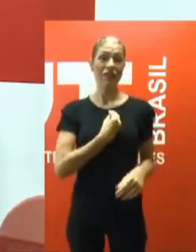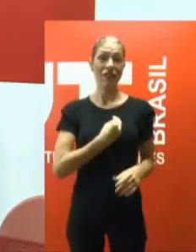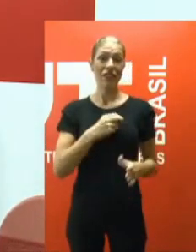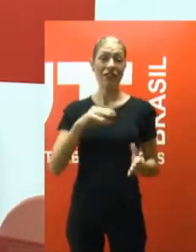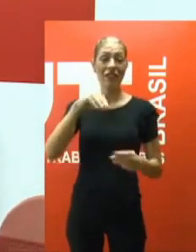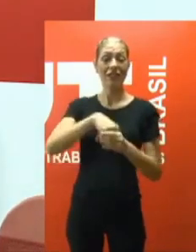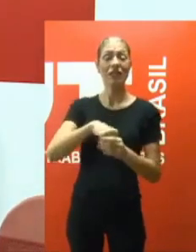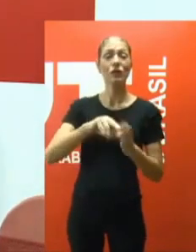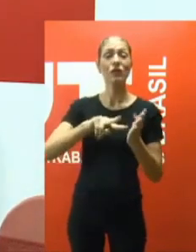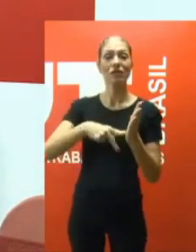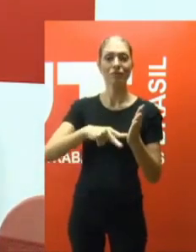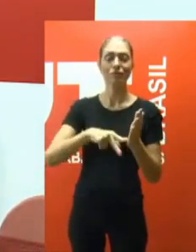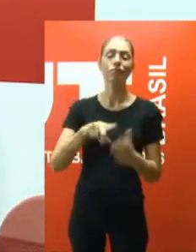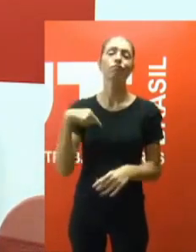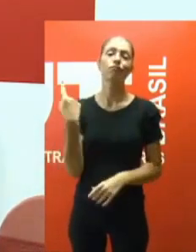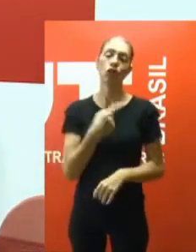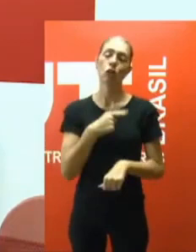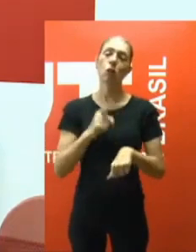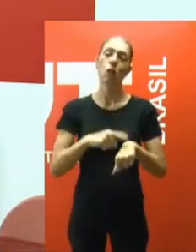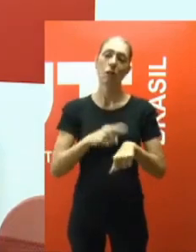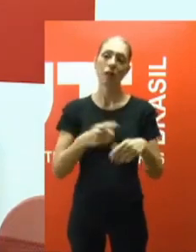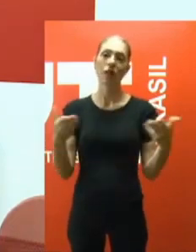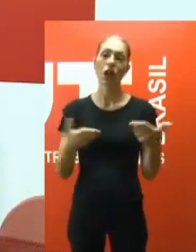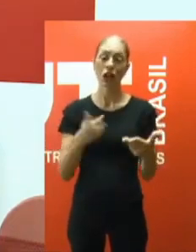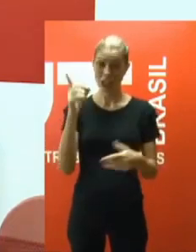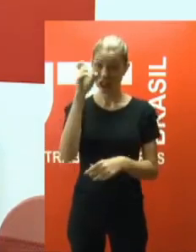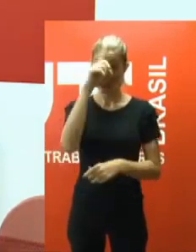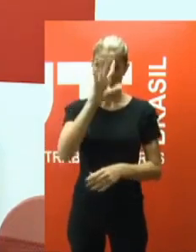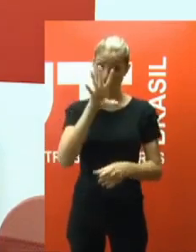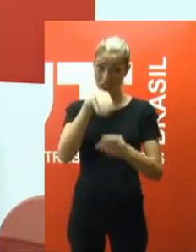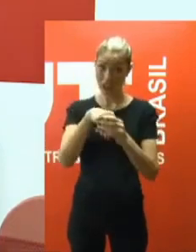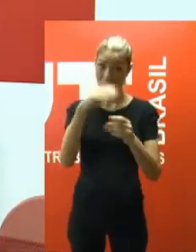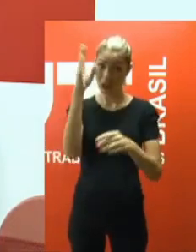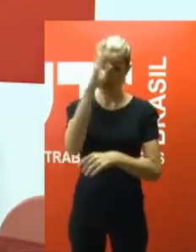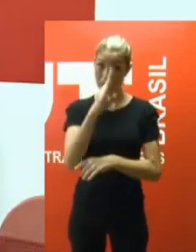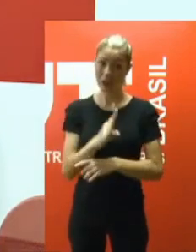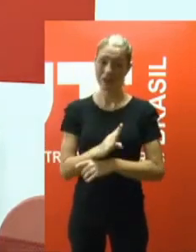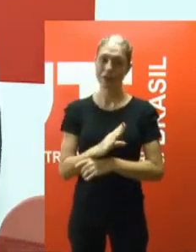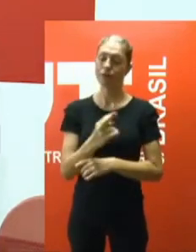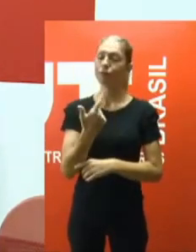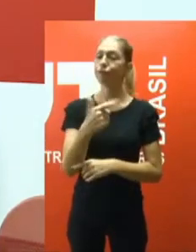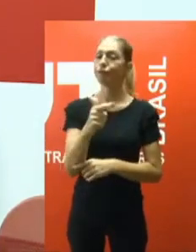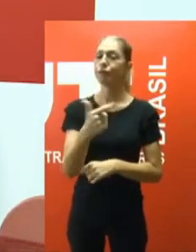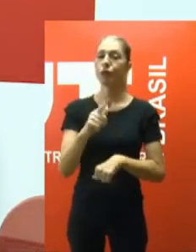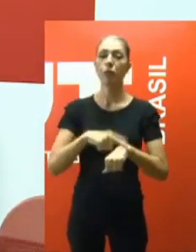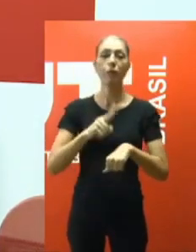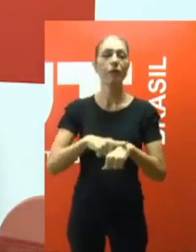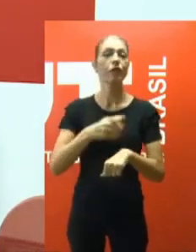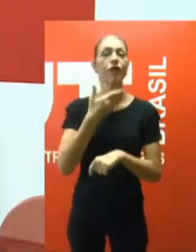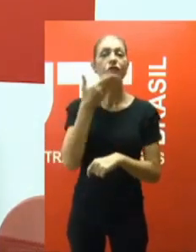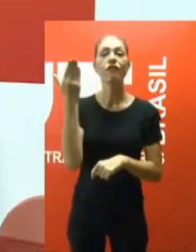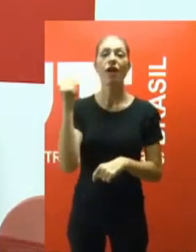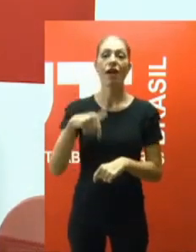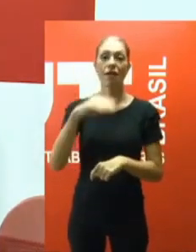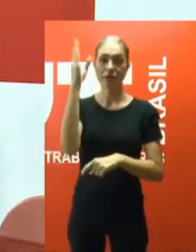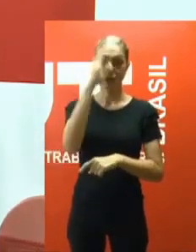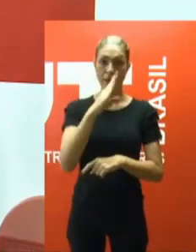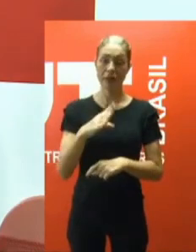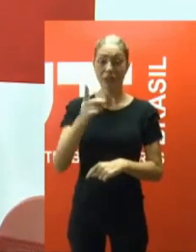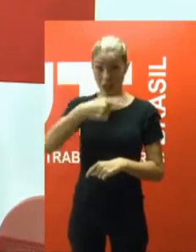nós vivemos um momento difícil no Brasil. Nós não vivemos um momento fácil no Brasil. Vocês